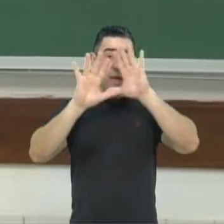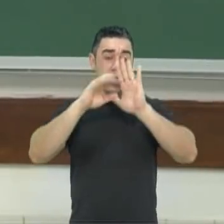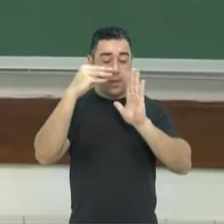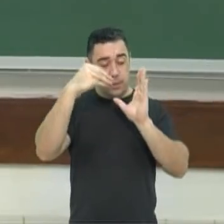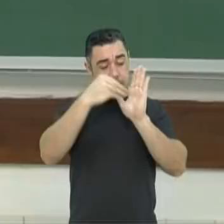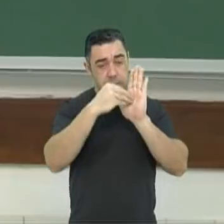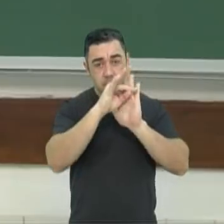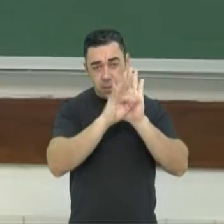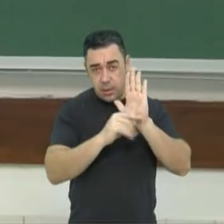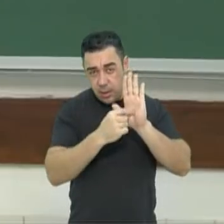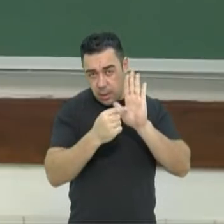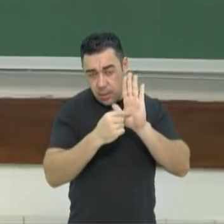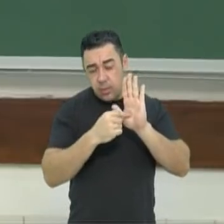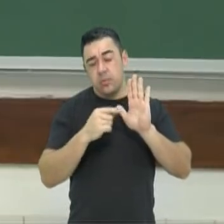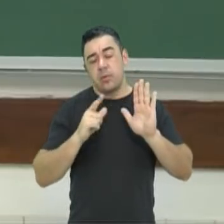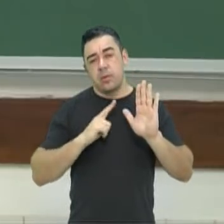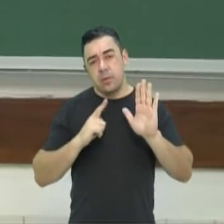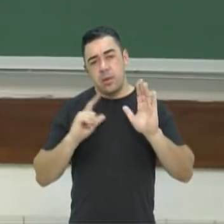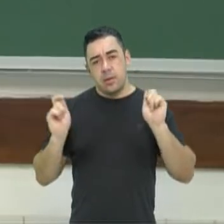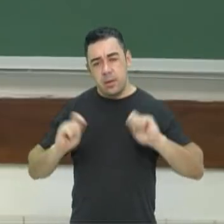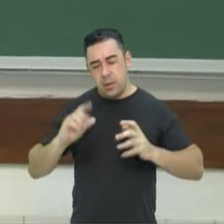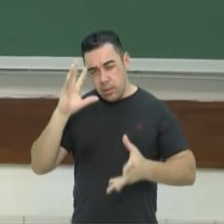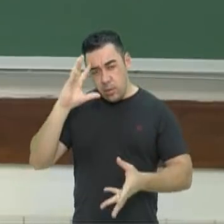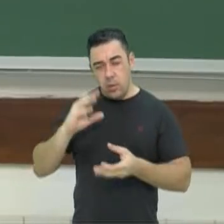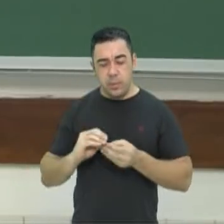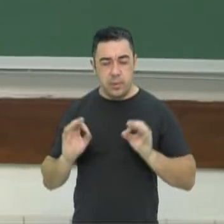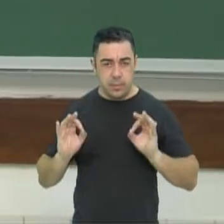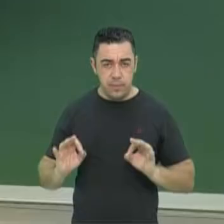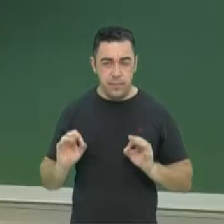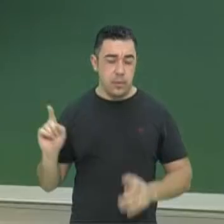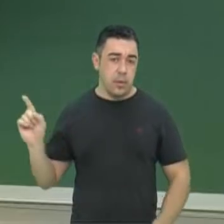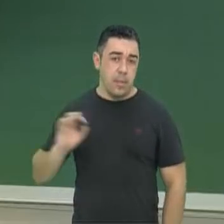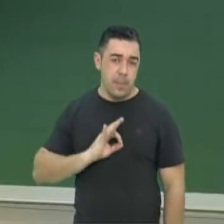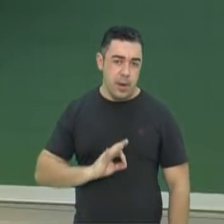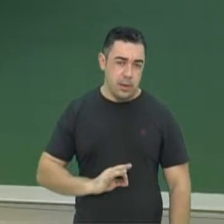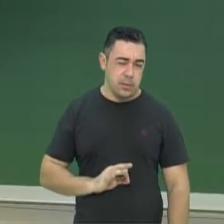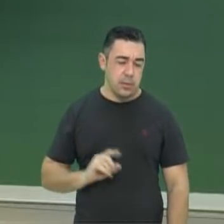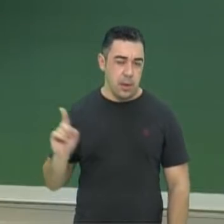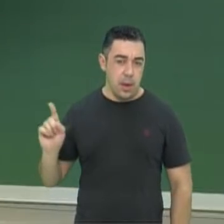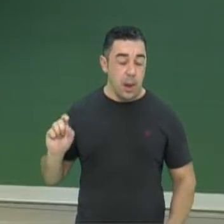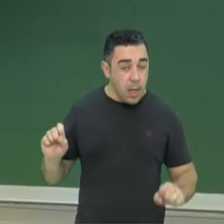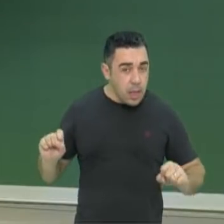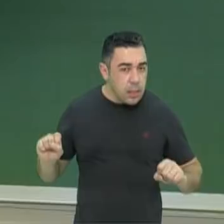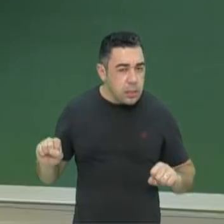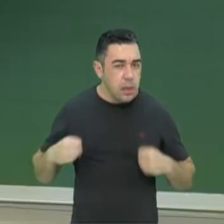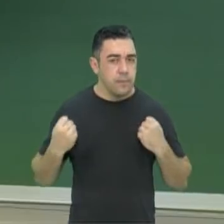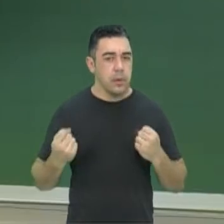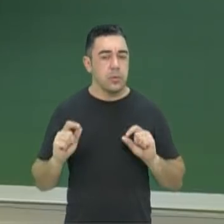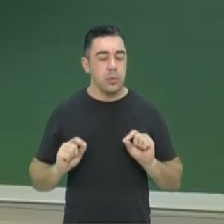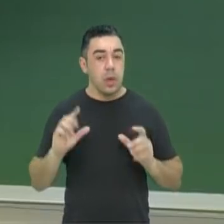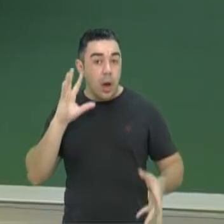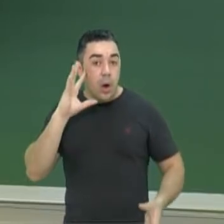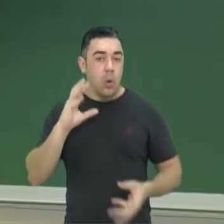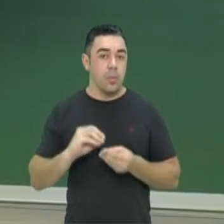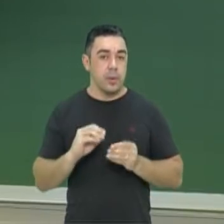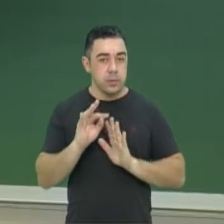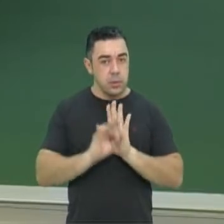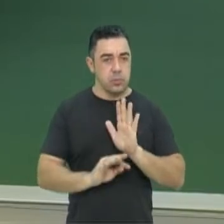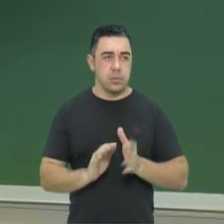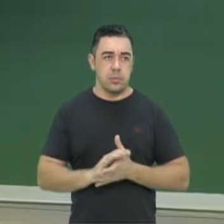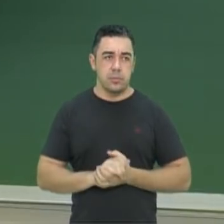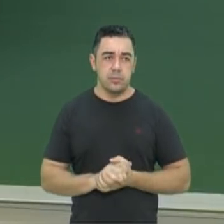ali do cultismo para ele ser compreendido. Lembrando que o padre Antônio Vieira defende a compreensão dos